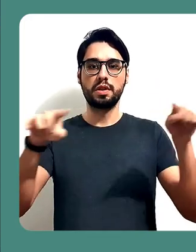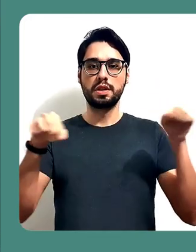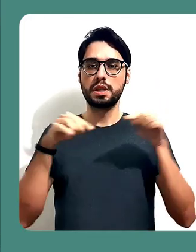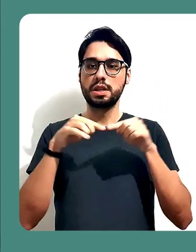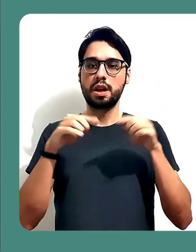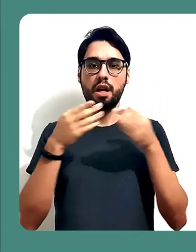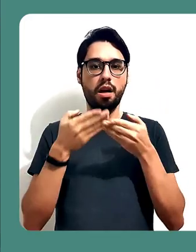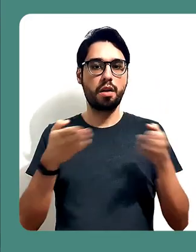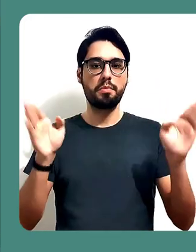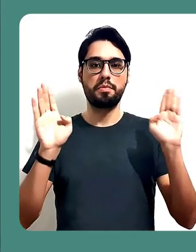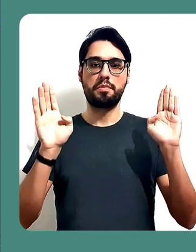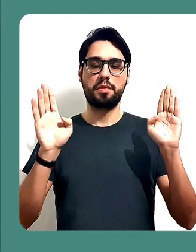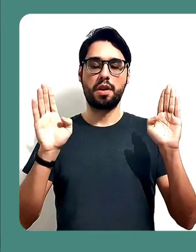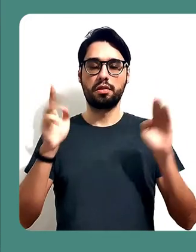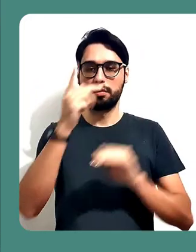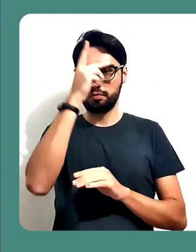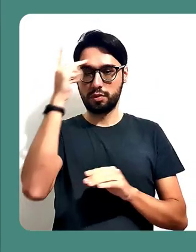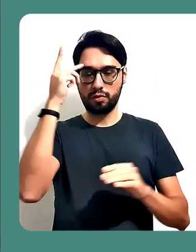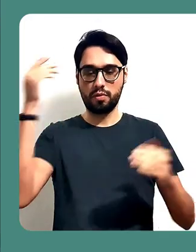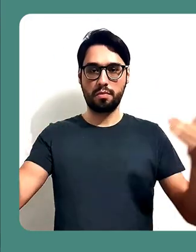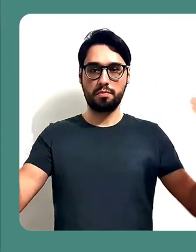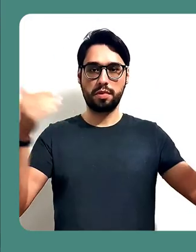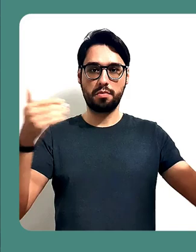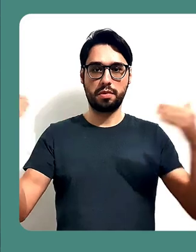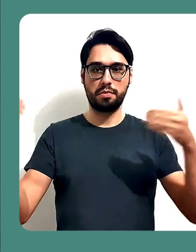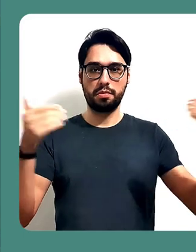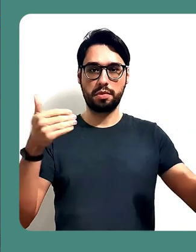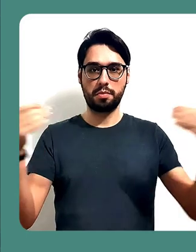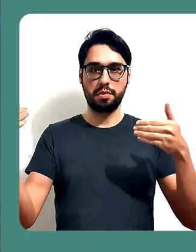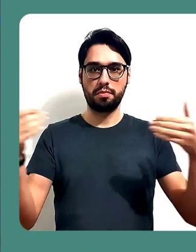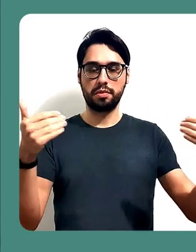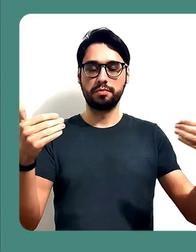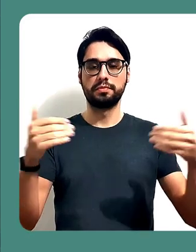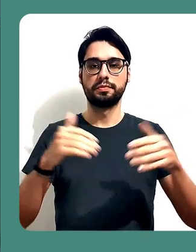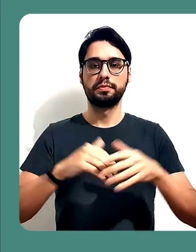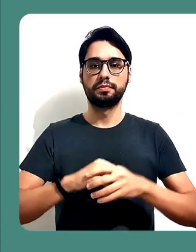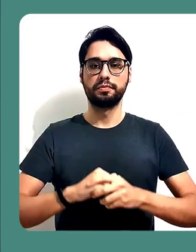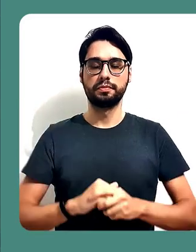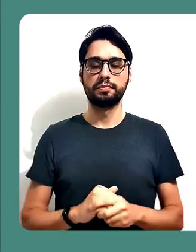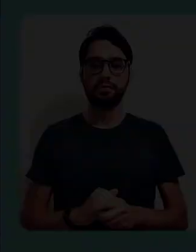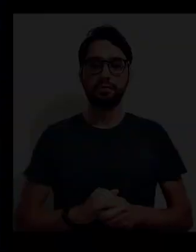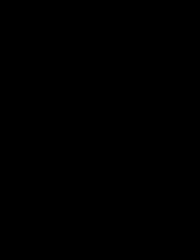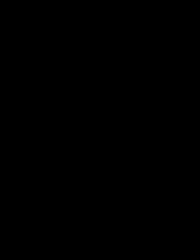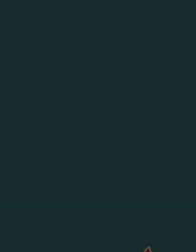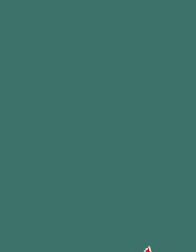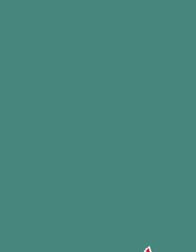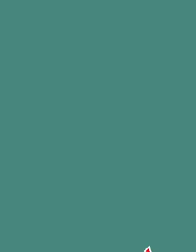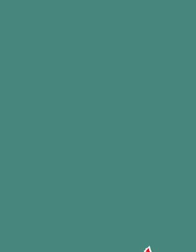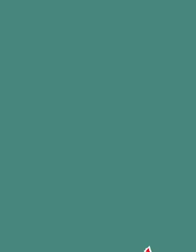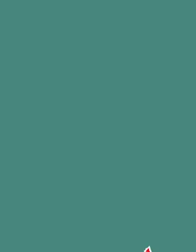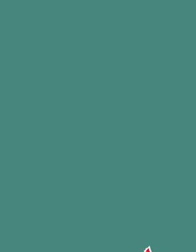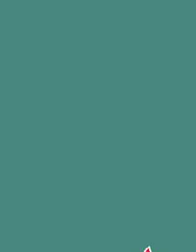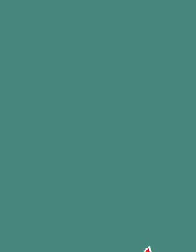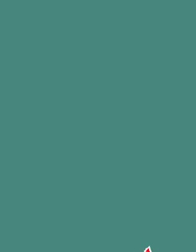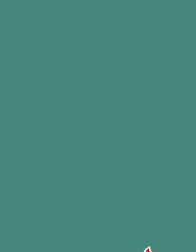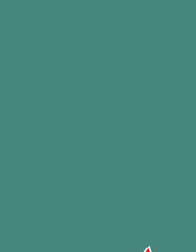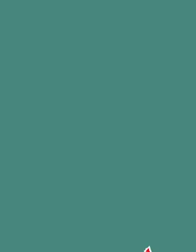transmissão e ela já é a sala já está aberta para todos os outros participantes poderia entrar